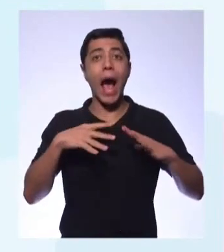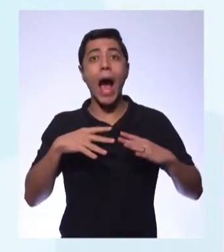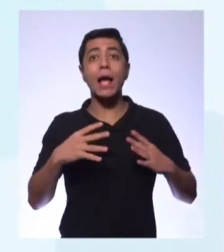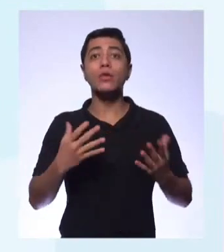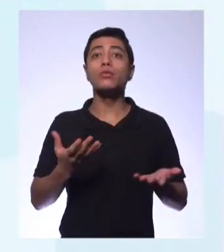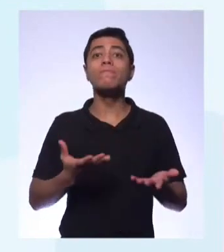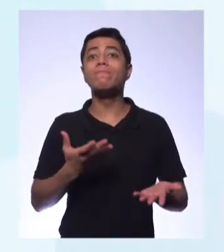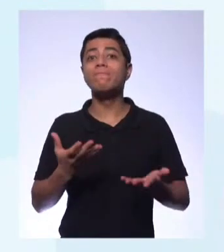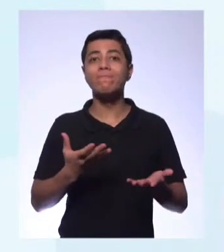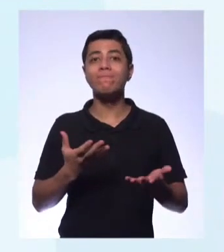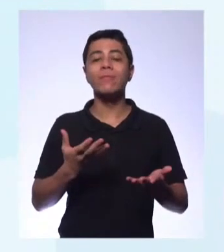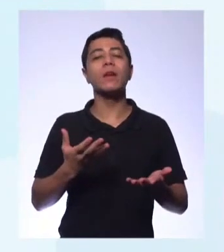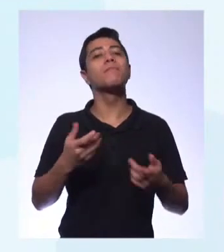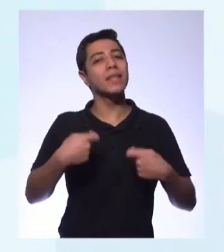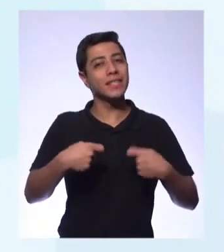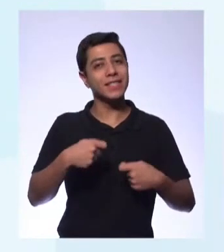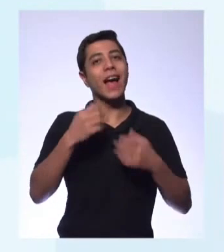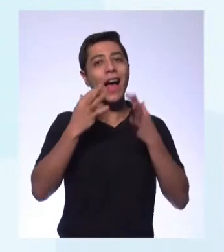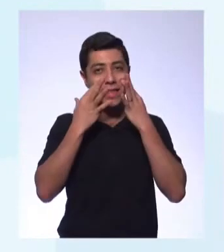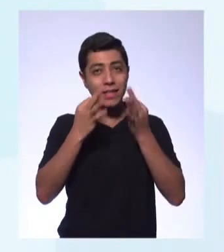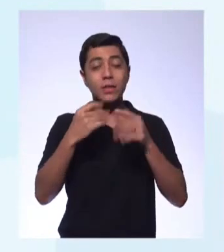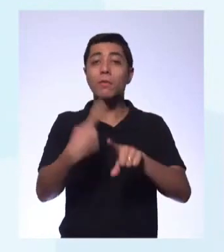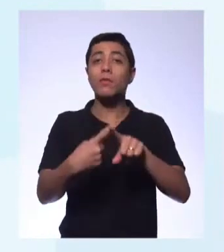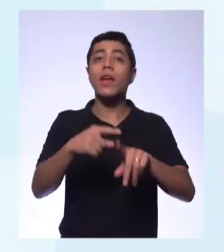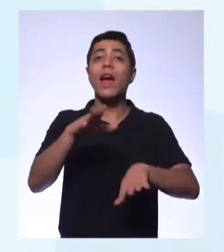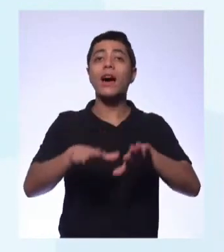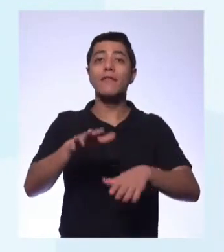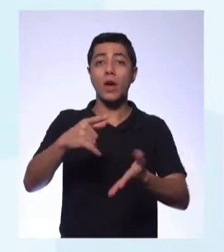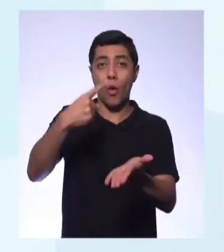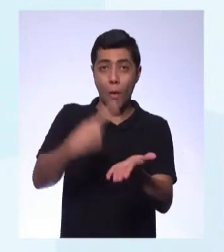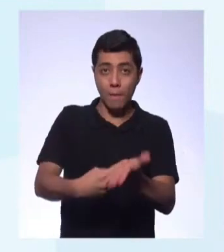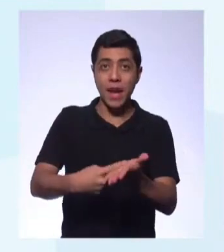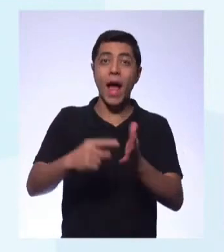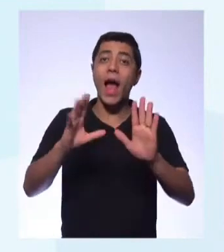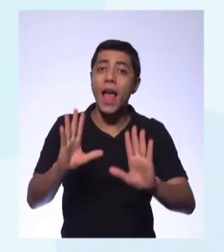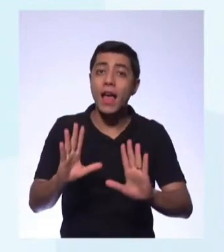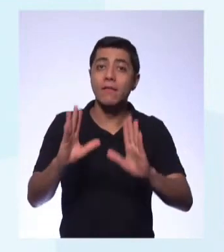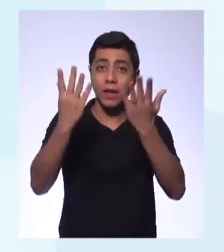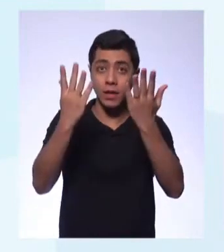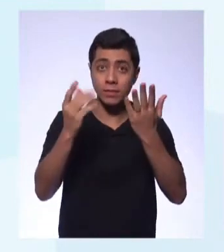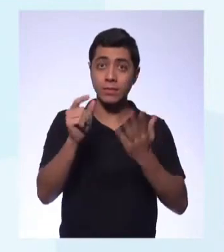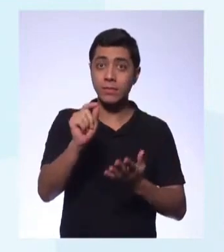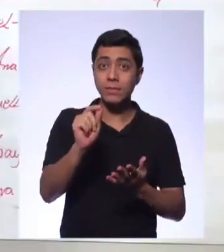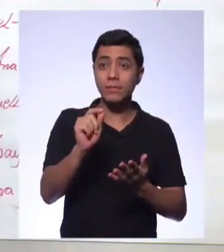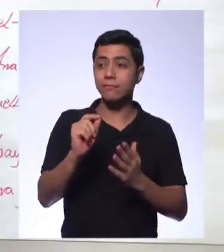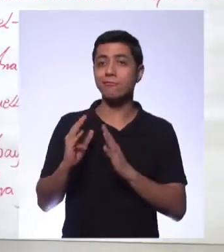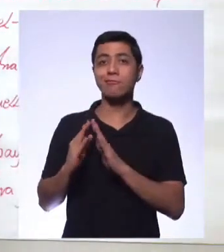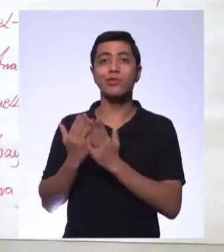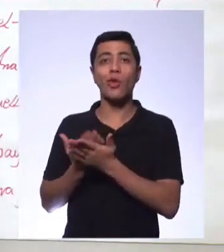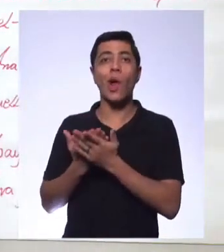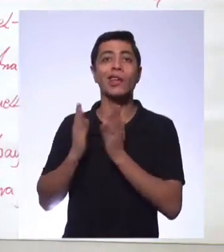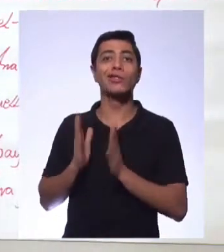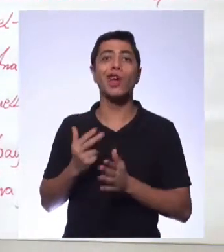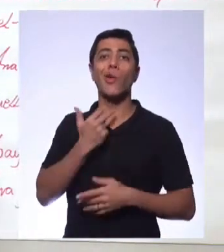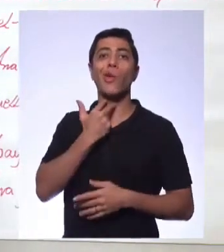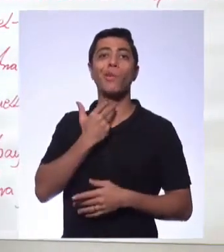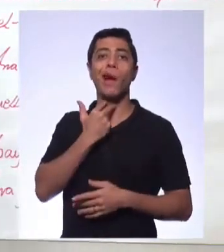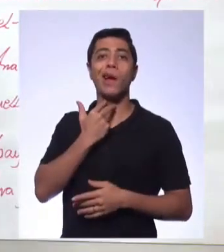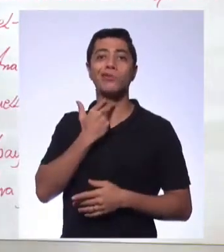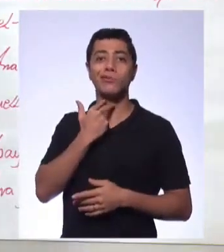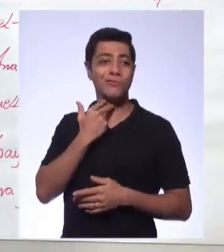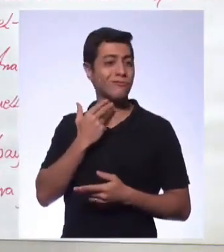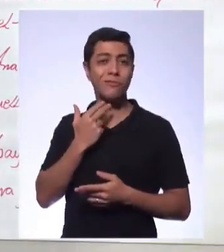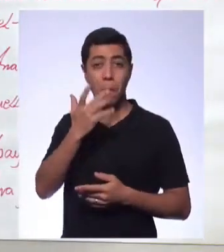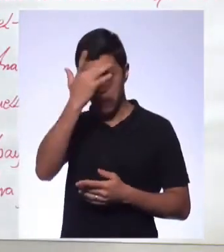esteja esvaziada. Por exemplo, mesmo um conflito com datas de interesse do calendário escolar. Então, sempre antes de planejar, conversem